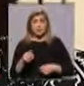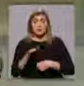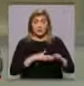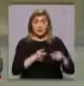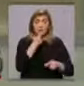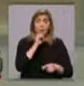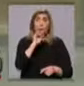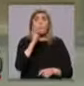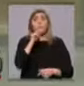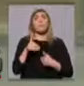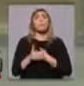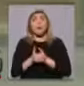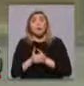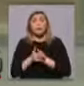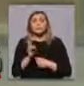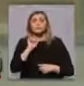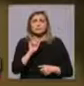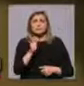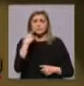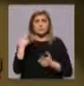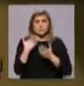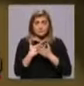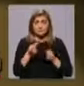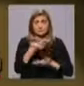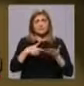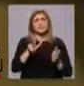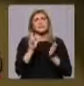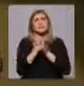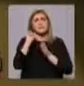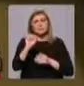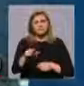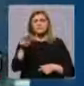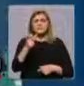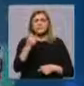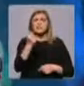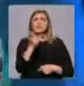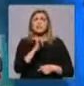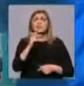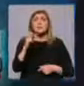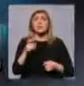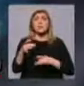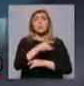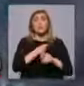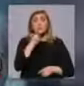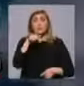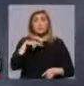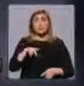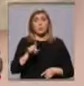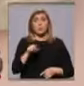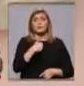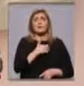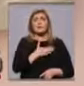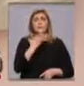indicação ao morrer o fármaco quando há mais de um ano no mercado aprovado pela agência europeia do medicamento mas não em Portugal onde a empresa